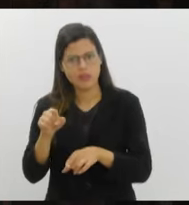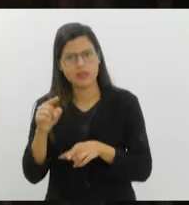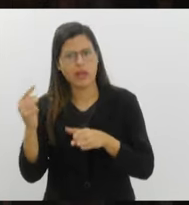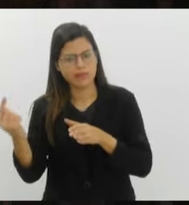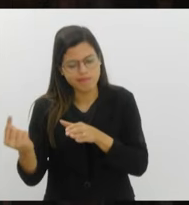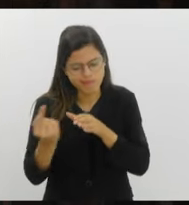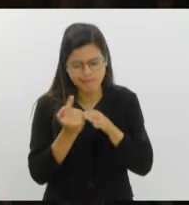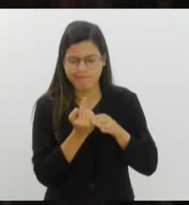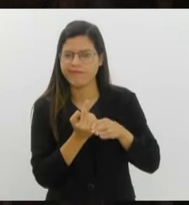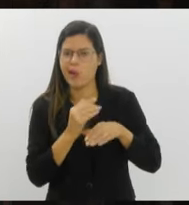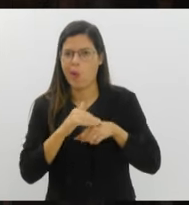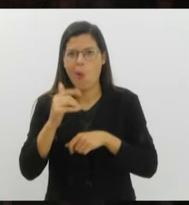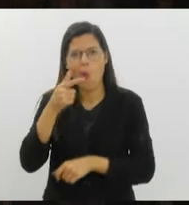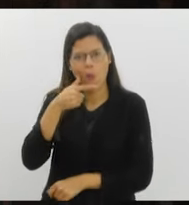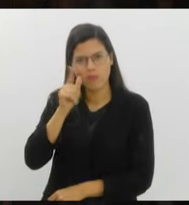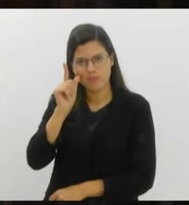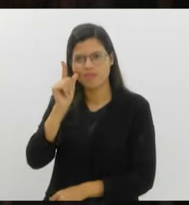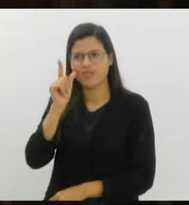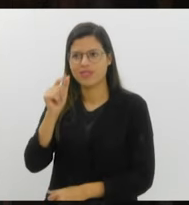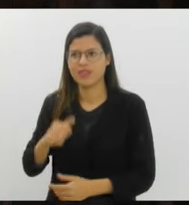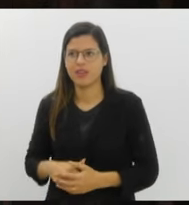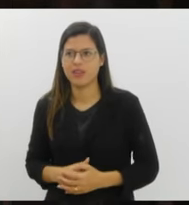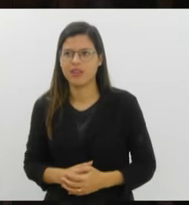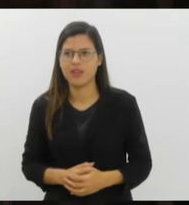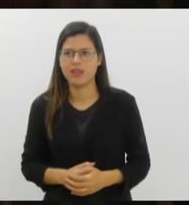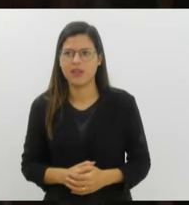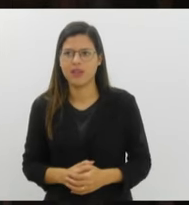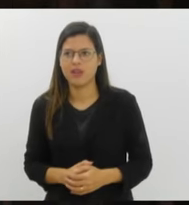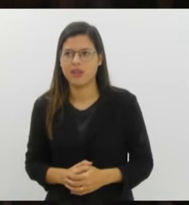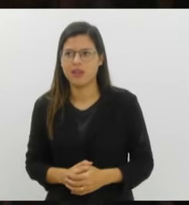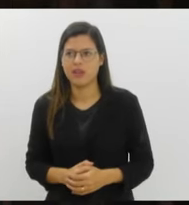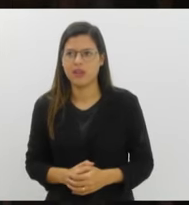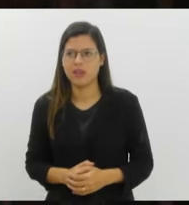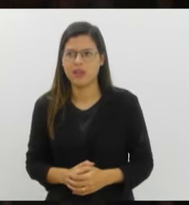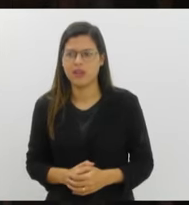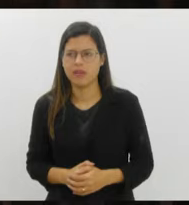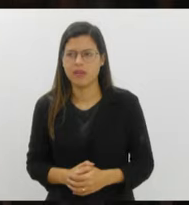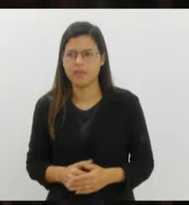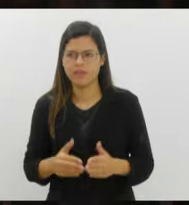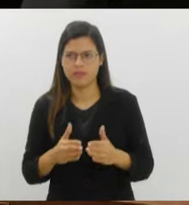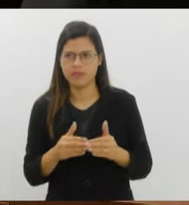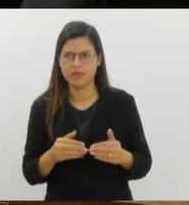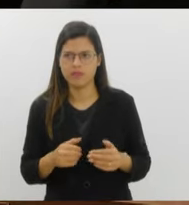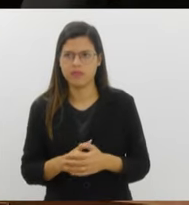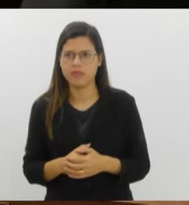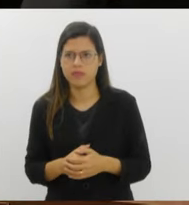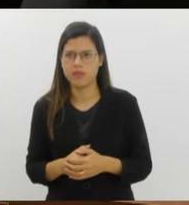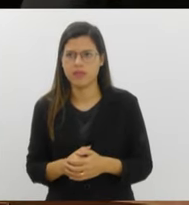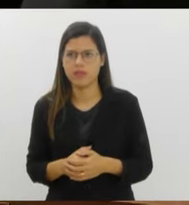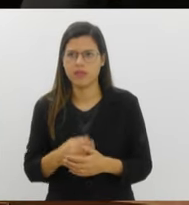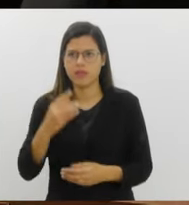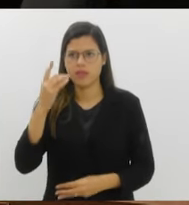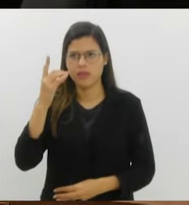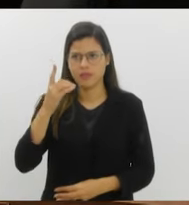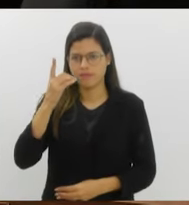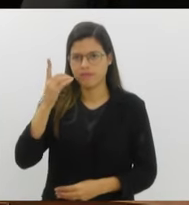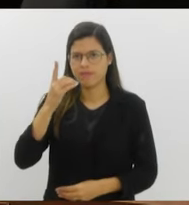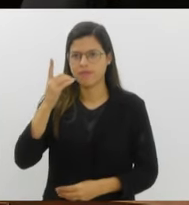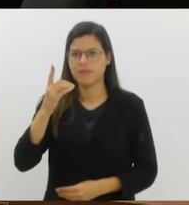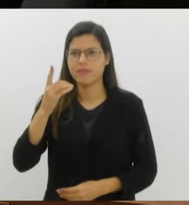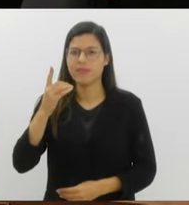tiveram comigo desde ontem. Me permite uma parte, deputado? Uma parte ao nosso querido Deputado, primeiro eu quero te dar